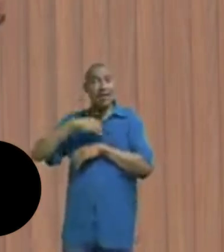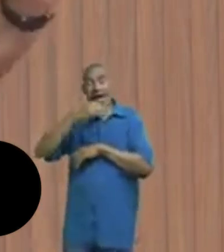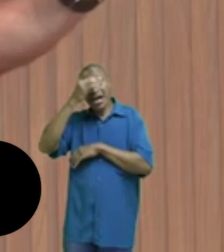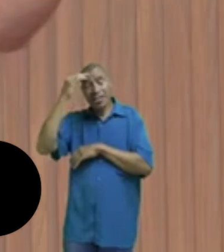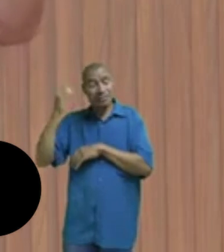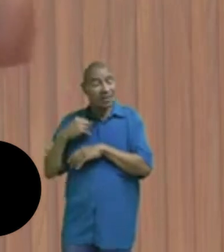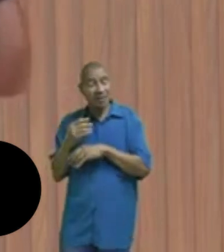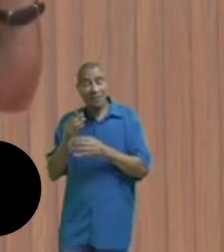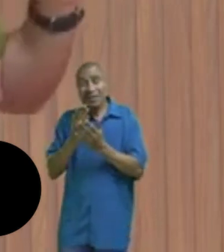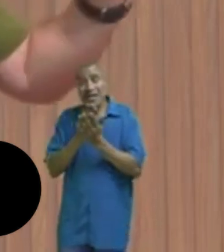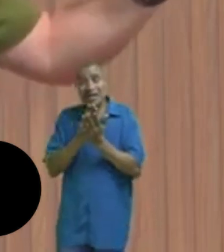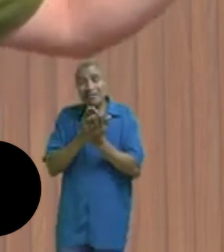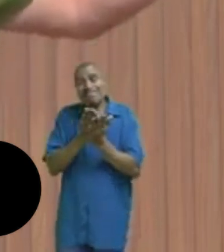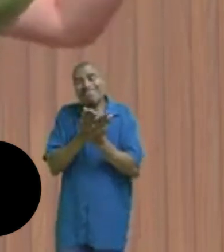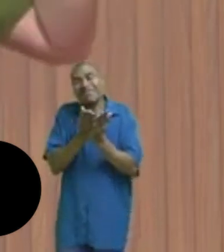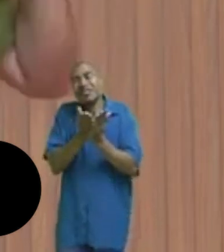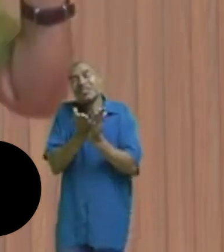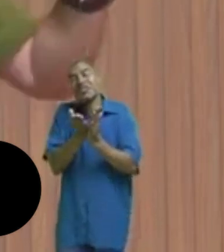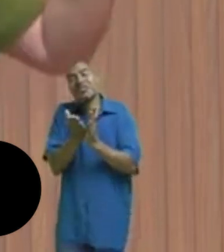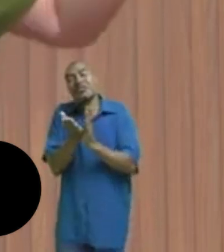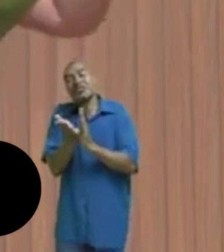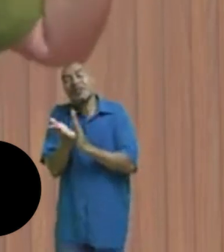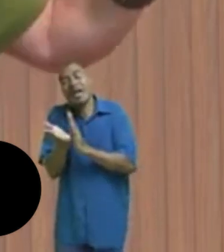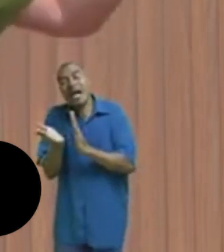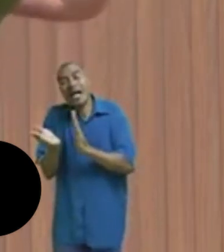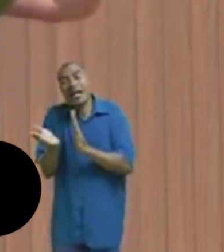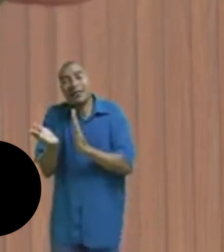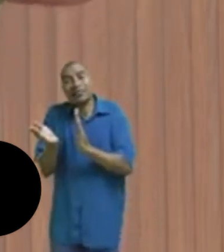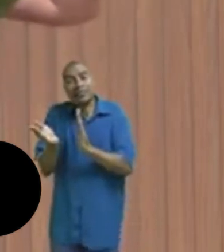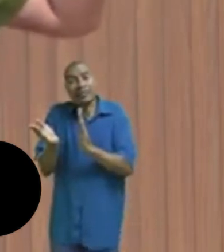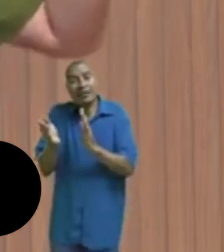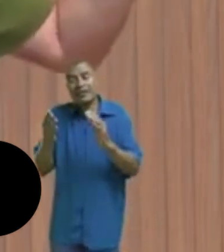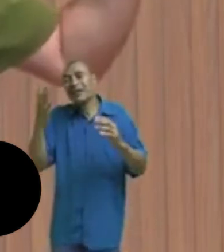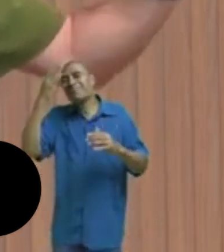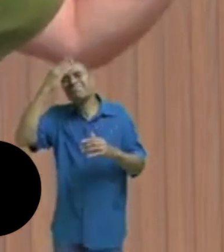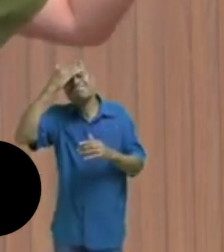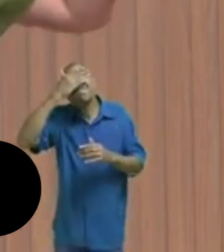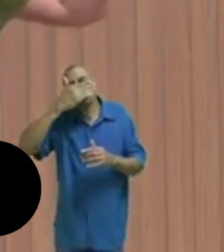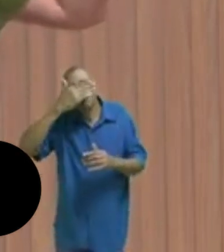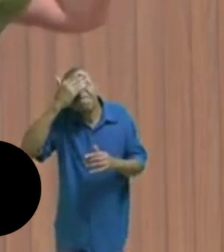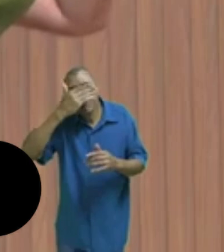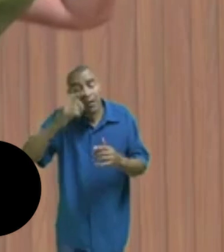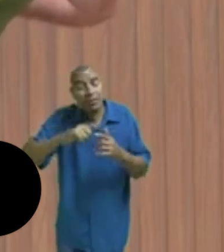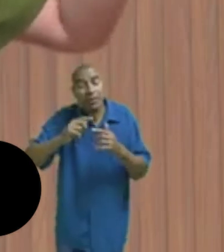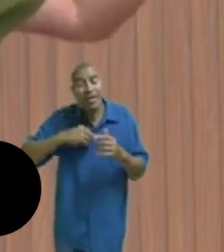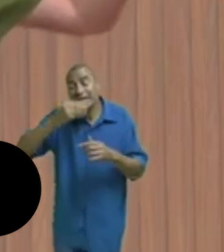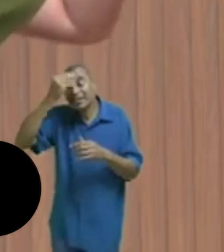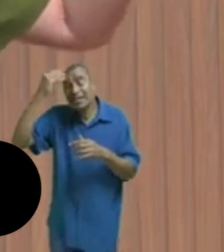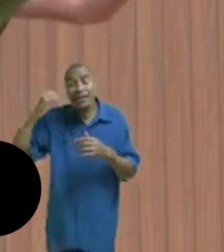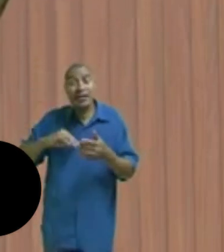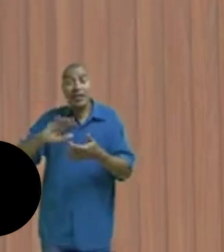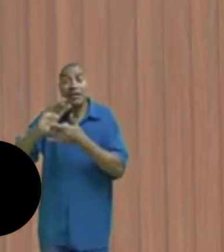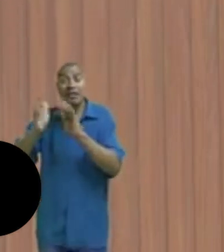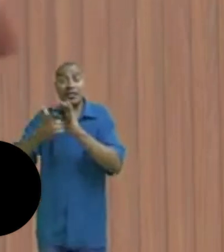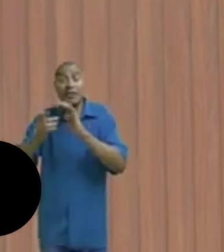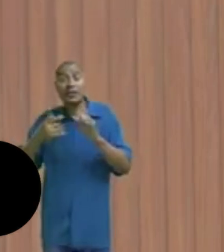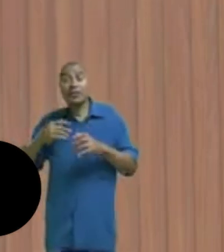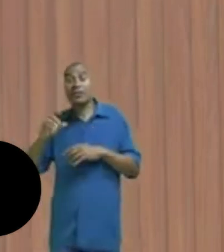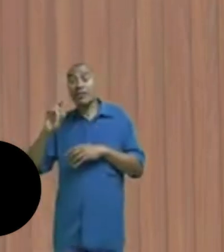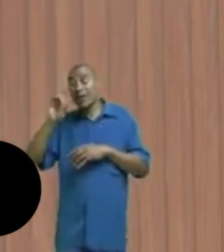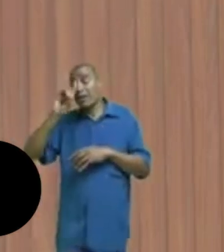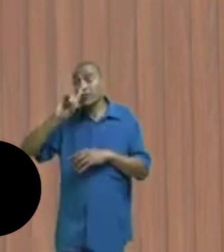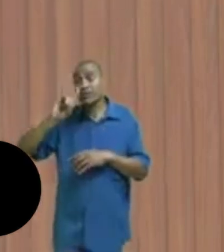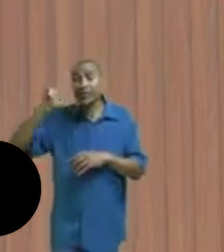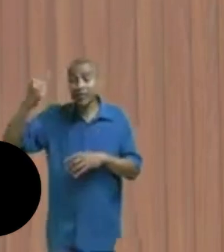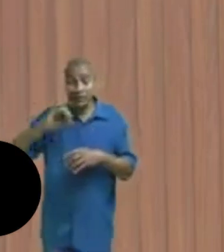com a história e com a tradição a perspectiva de que o Criador é um Deus